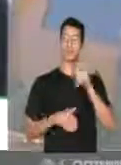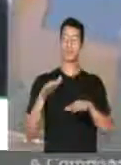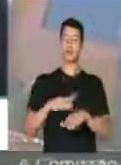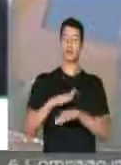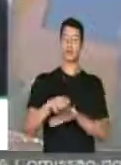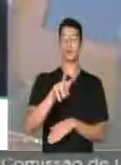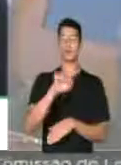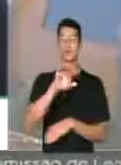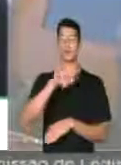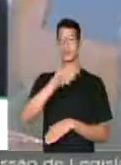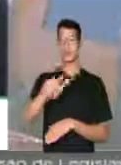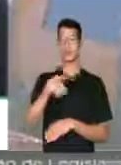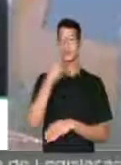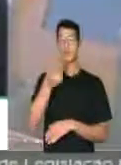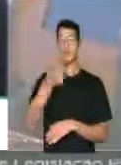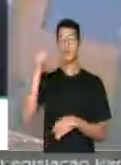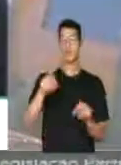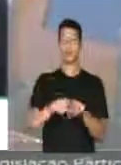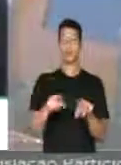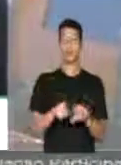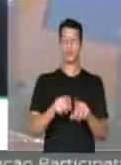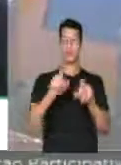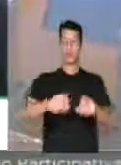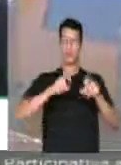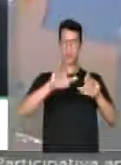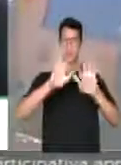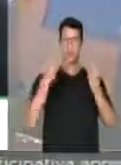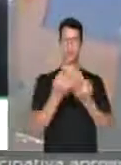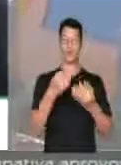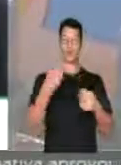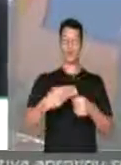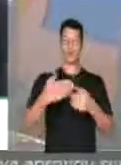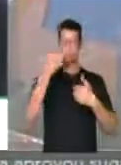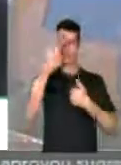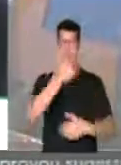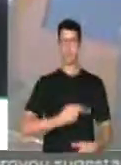estradas vicinais e melhorar a agricultura familiar no município. Obrigado, presidente.